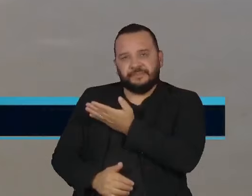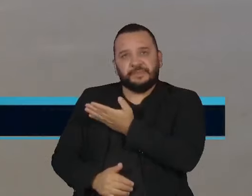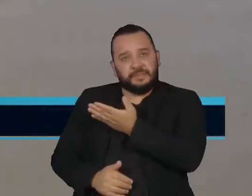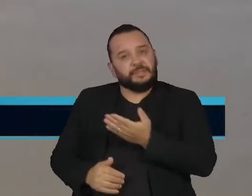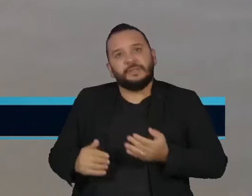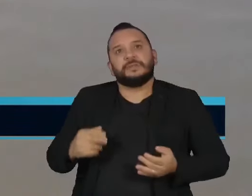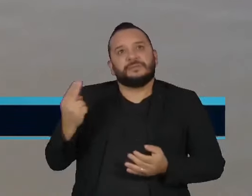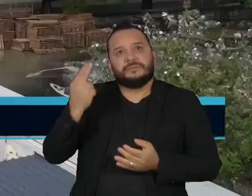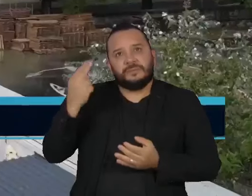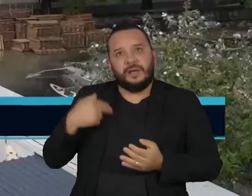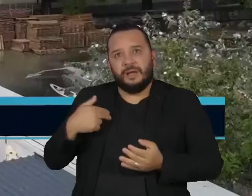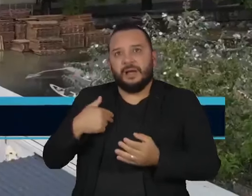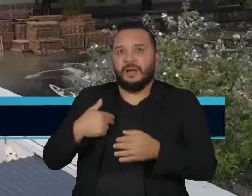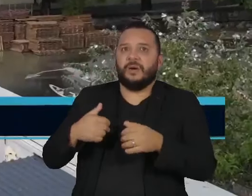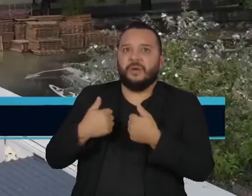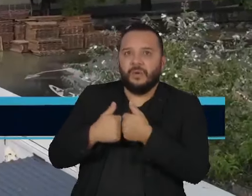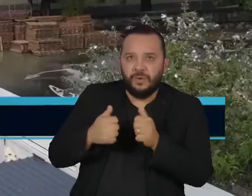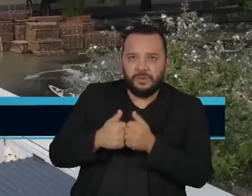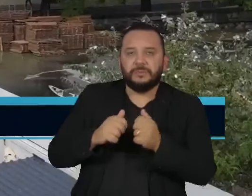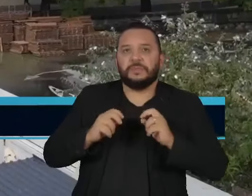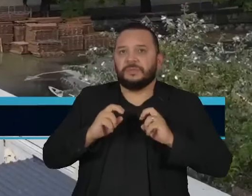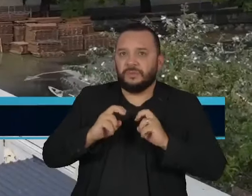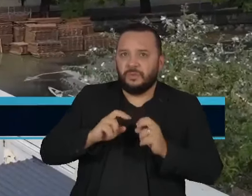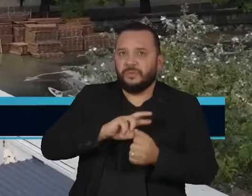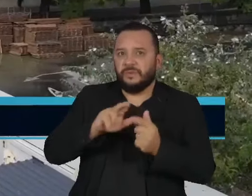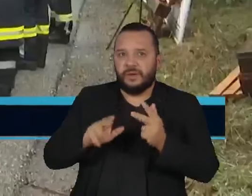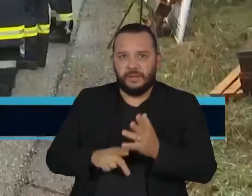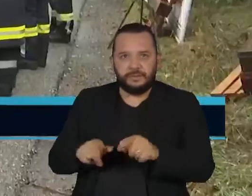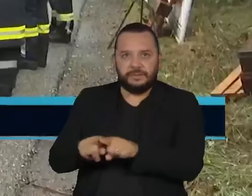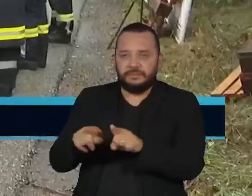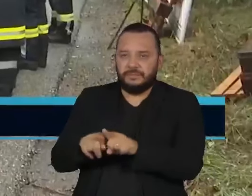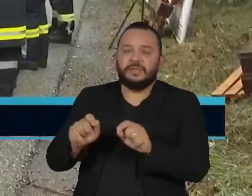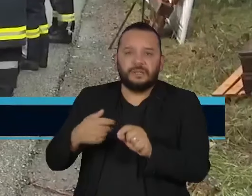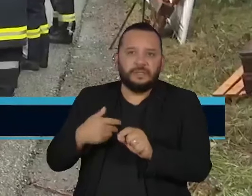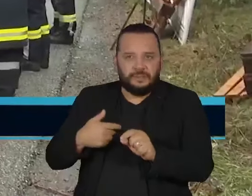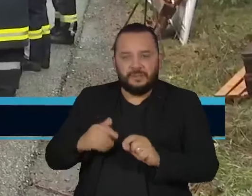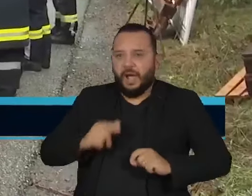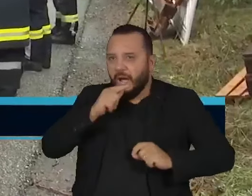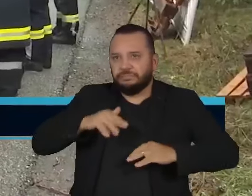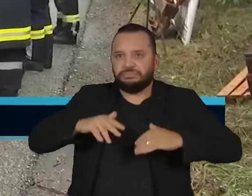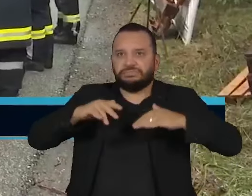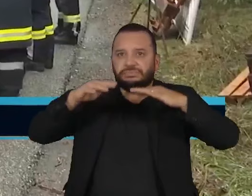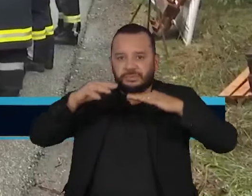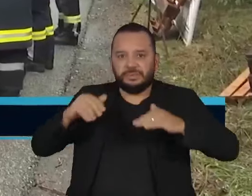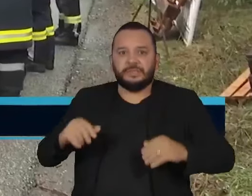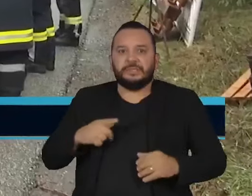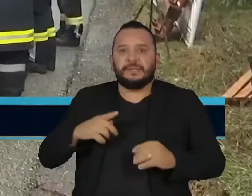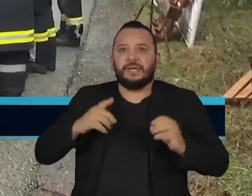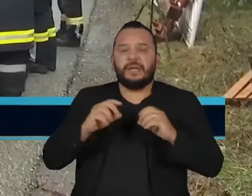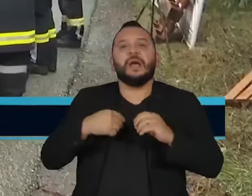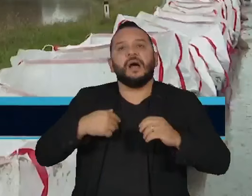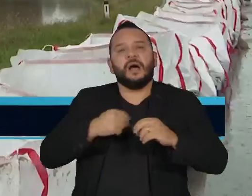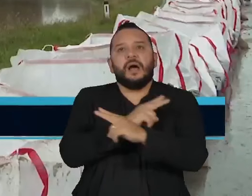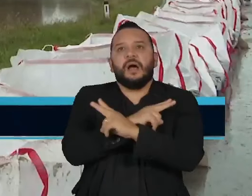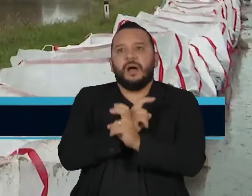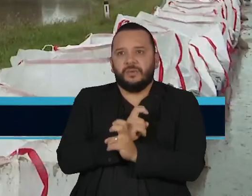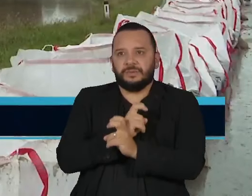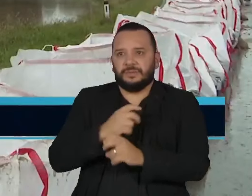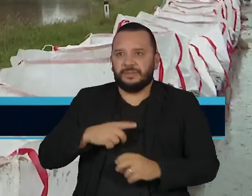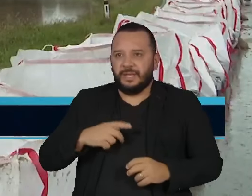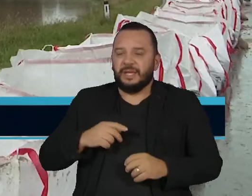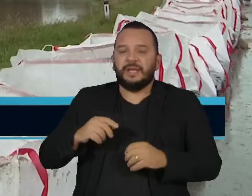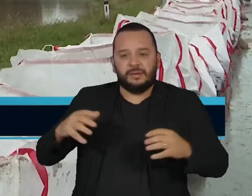linhas de transporte público e alagando pontos turísticos. Na Áustria, os bombeiros estão colocando grandes sacos de areia ao